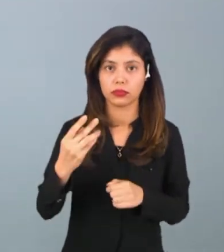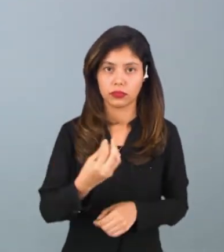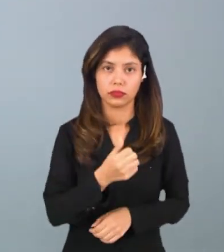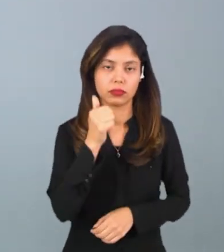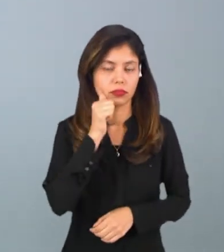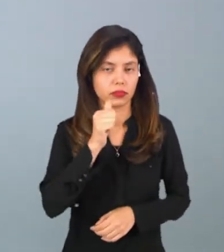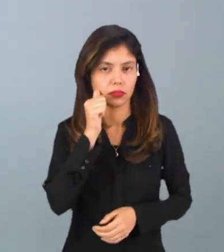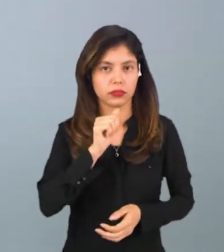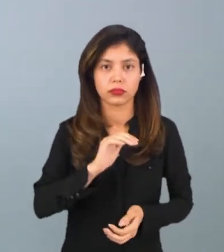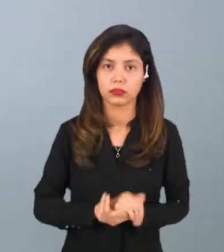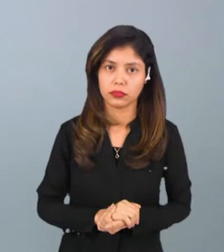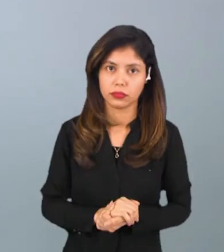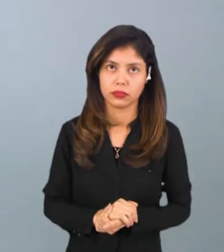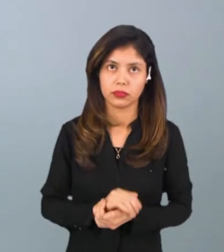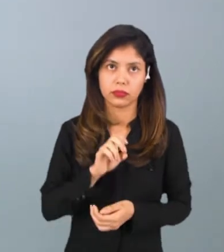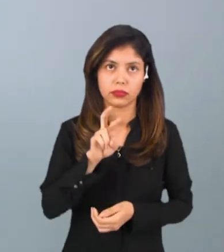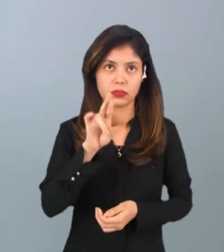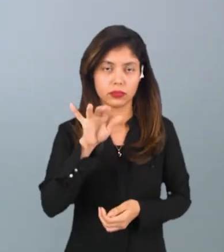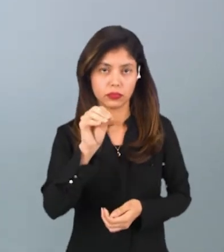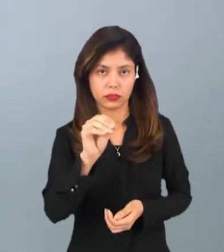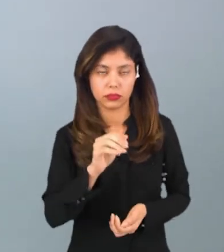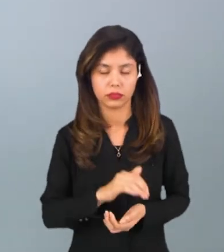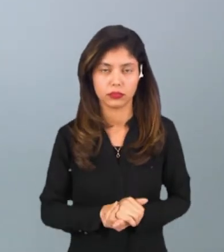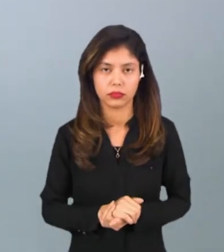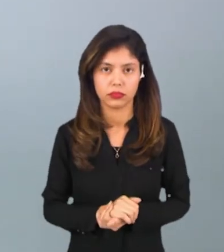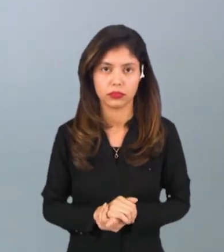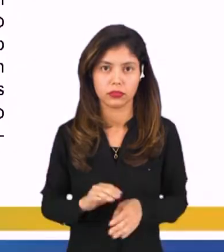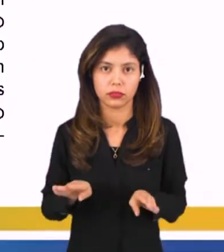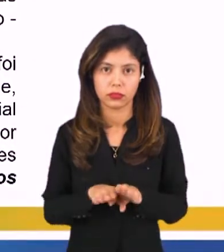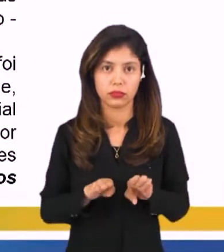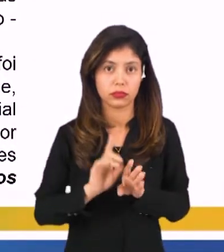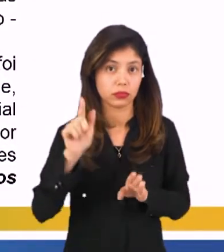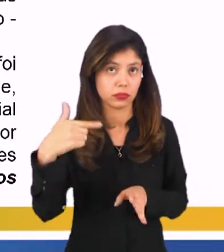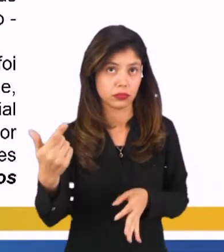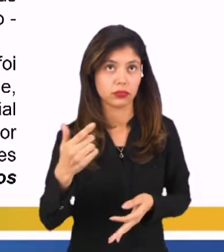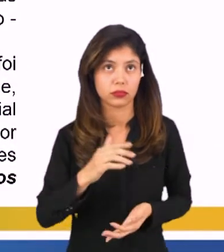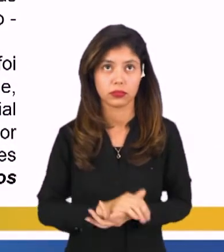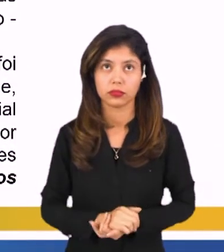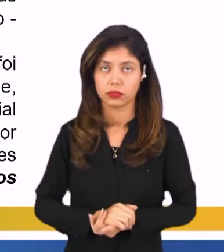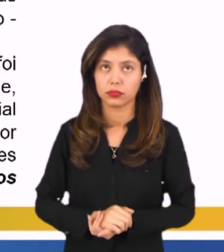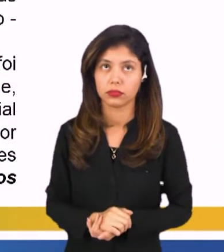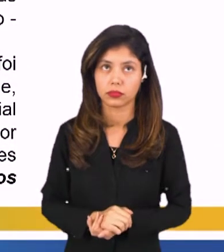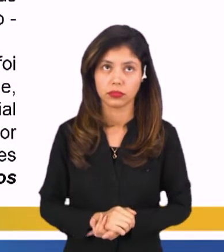né, Matilde Urrutia, tá bom? Vamos para o próximo.